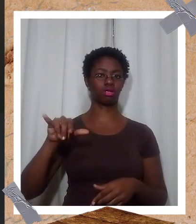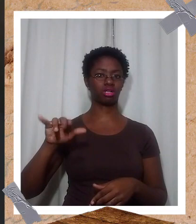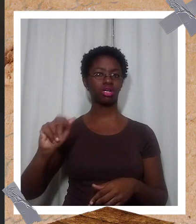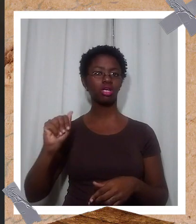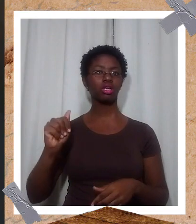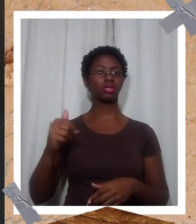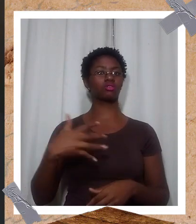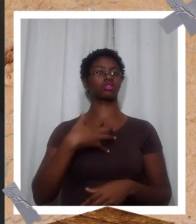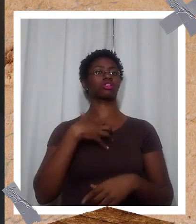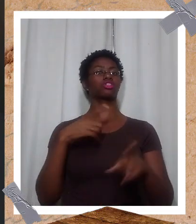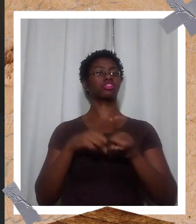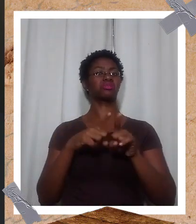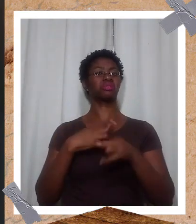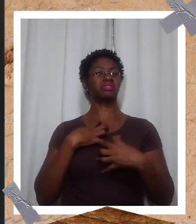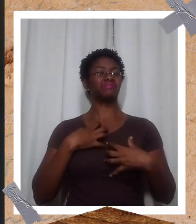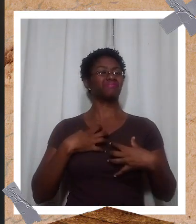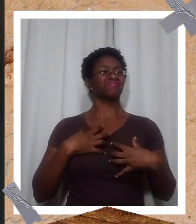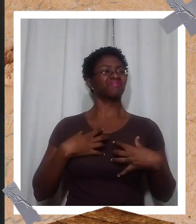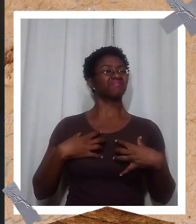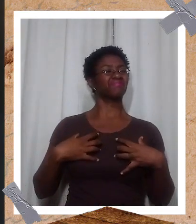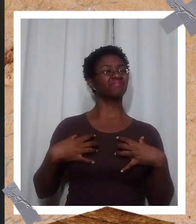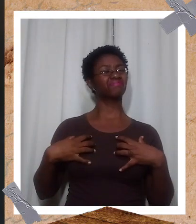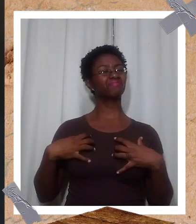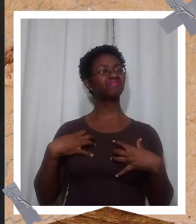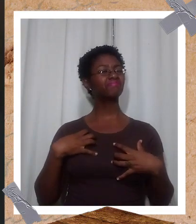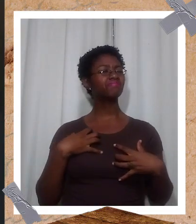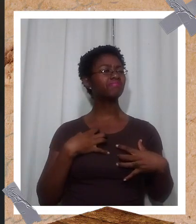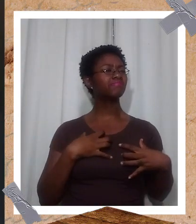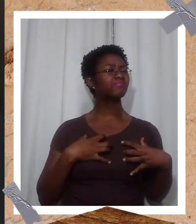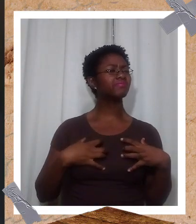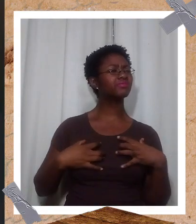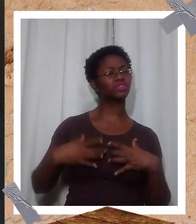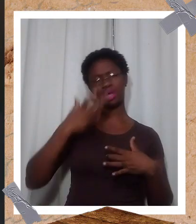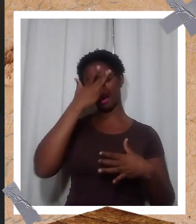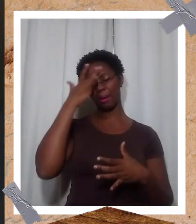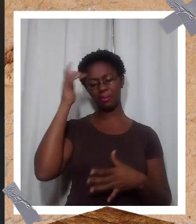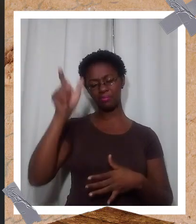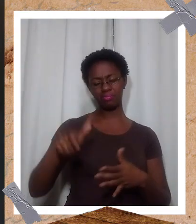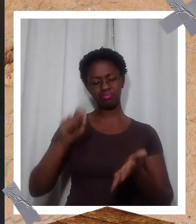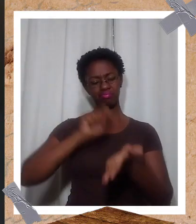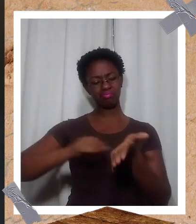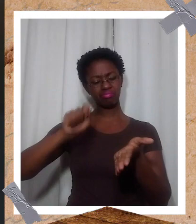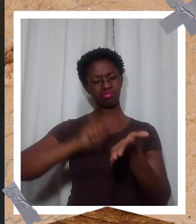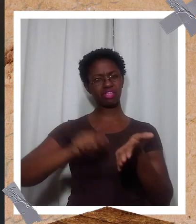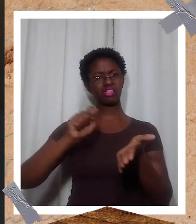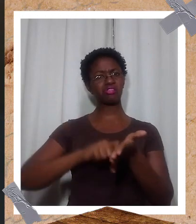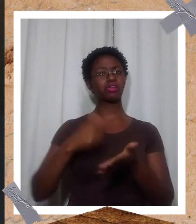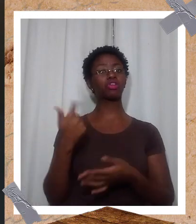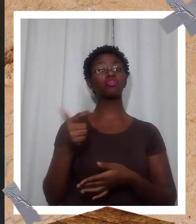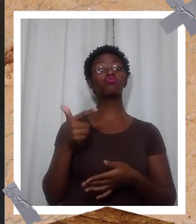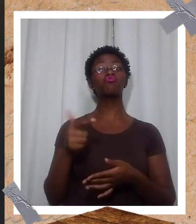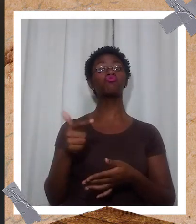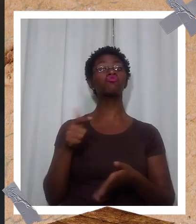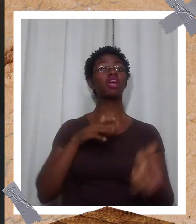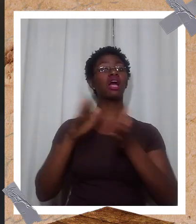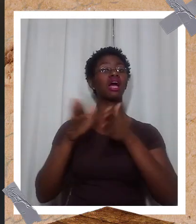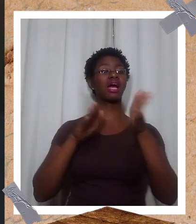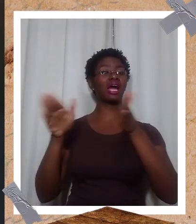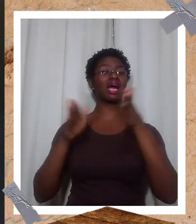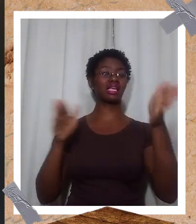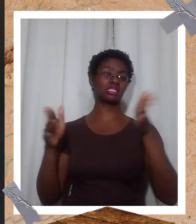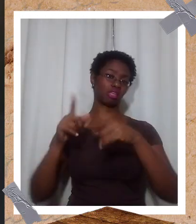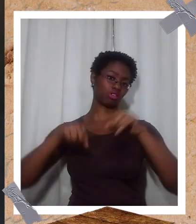as angústias assim de um escritor que não tinha muito acesso a